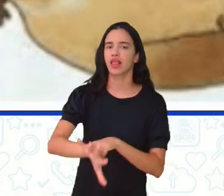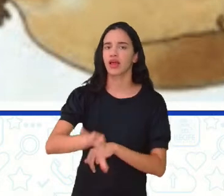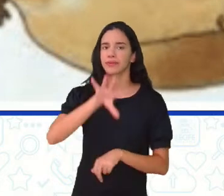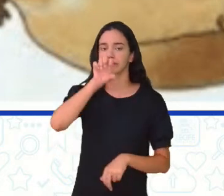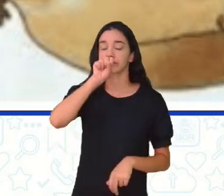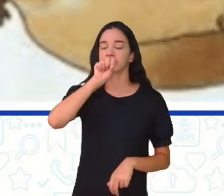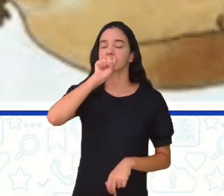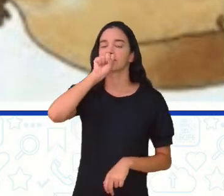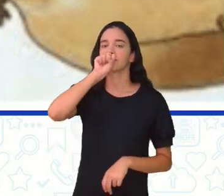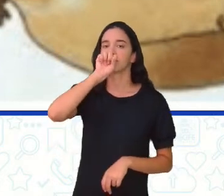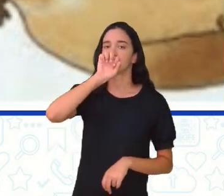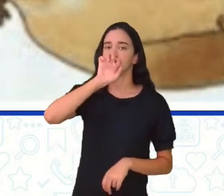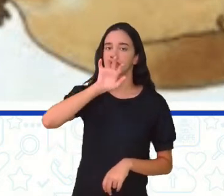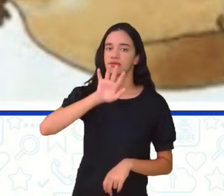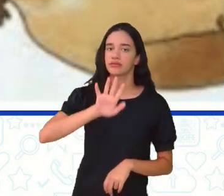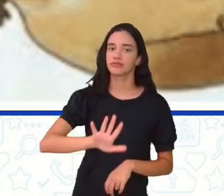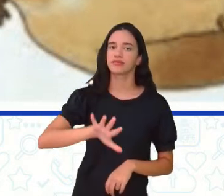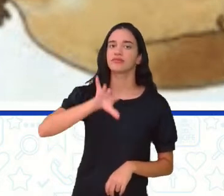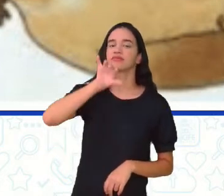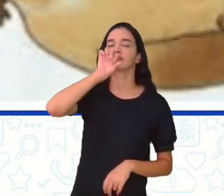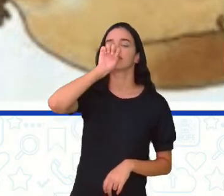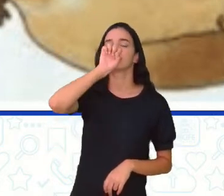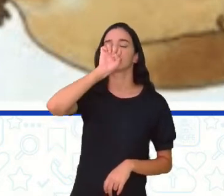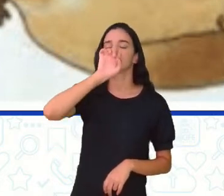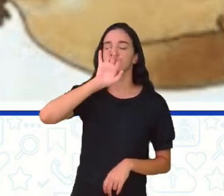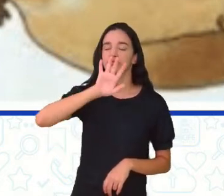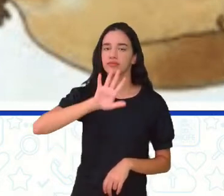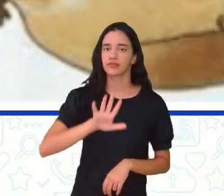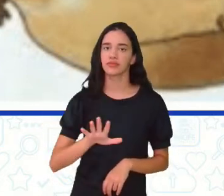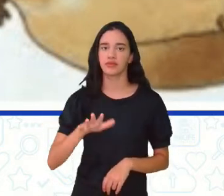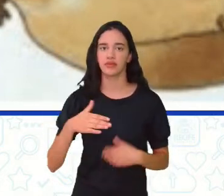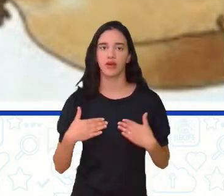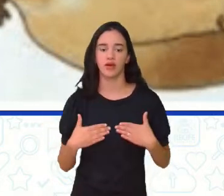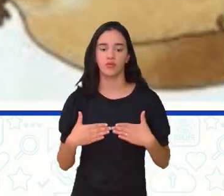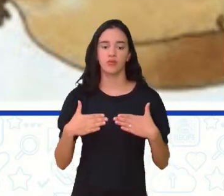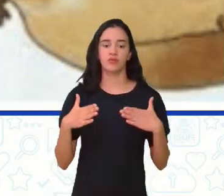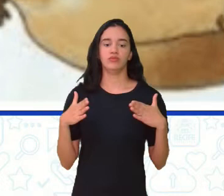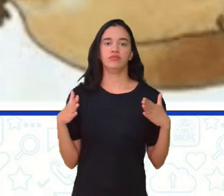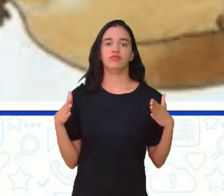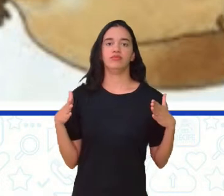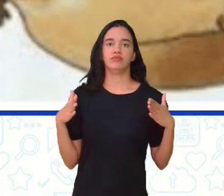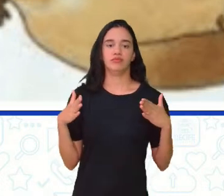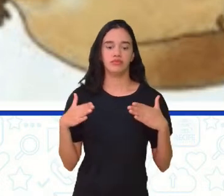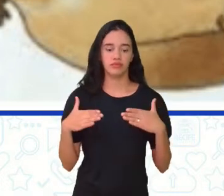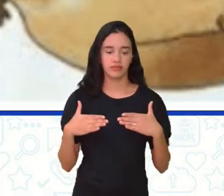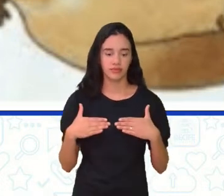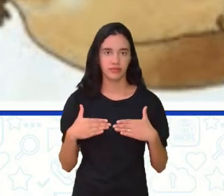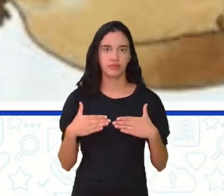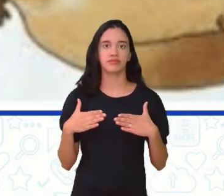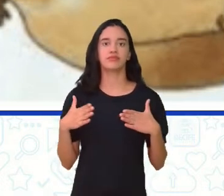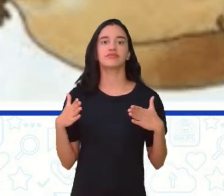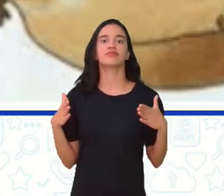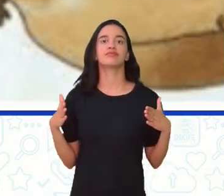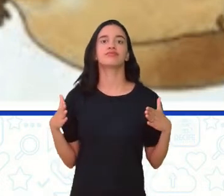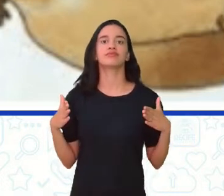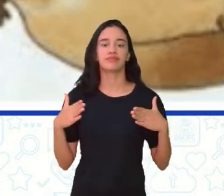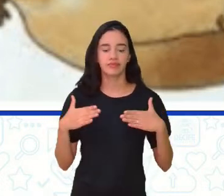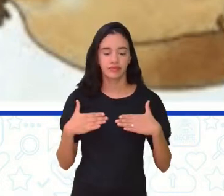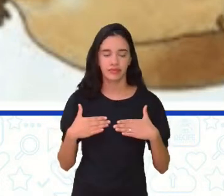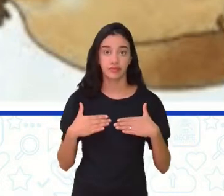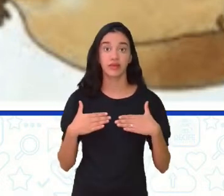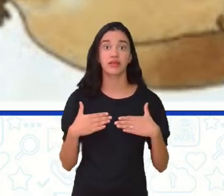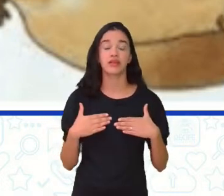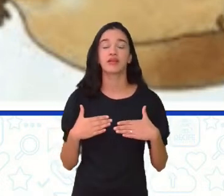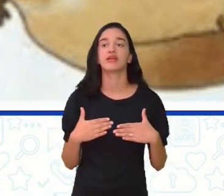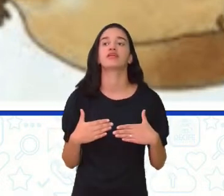A inspiração, o momento aí, olha, que o peito estufa, né? Aumenta aí o volume. E a expiração, no